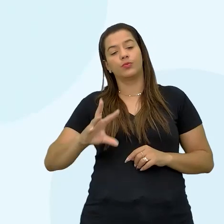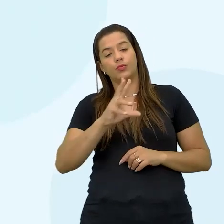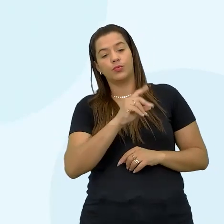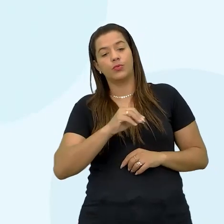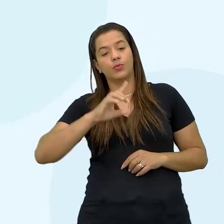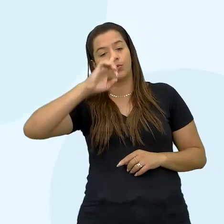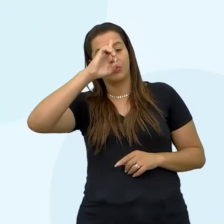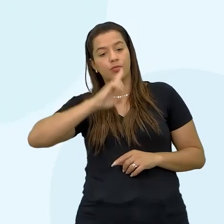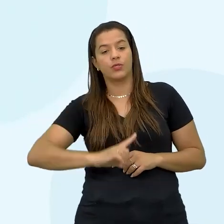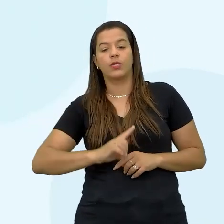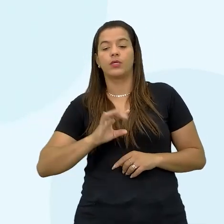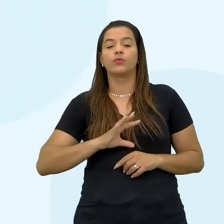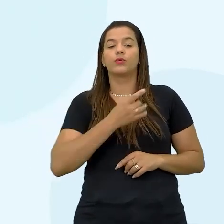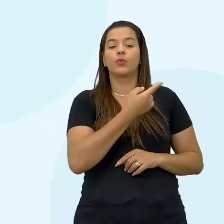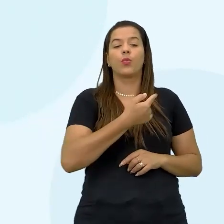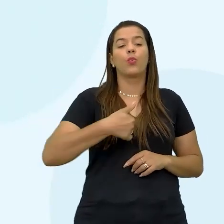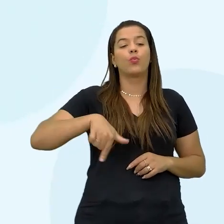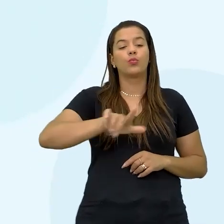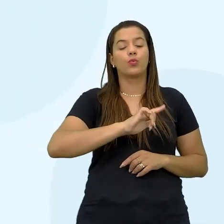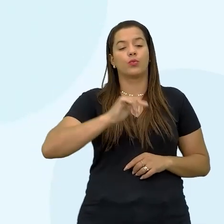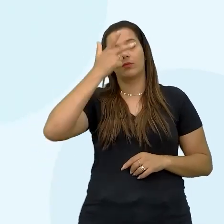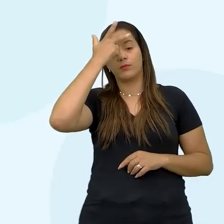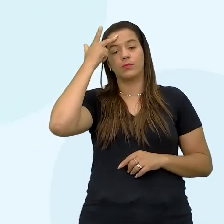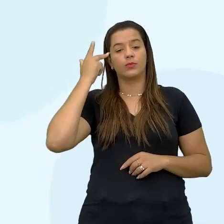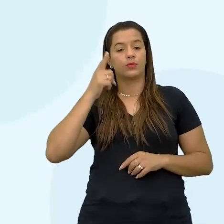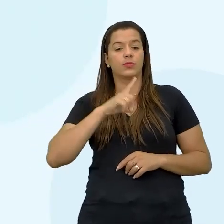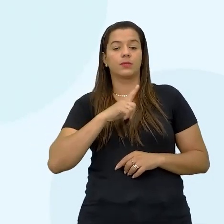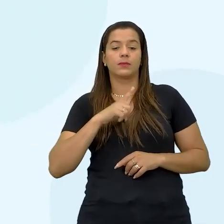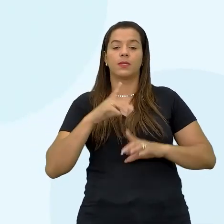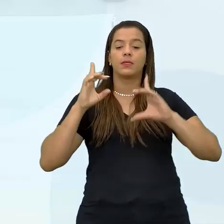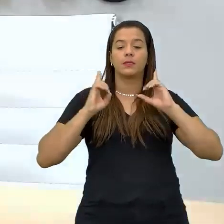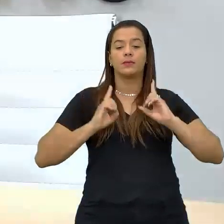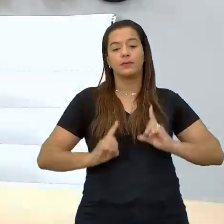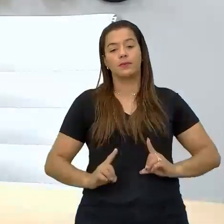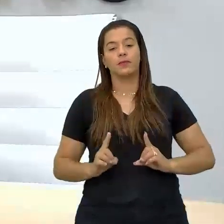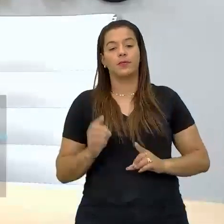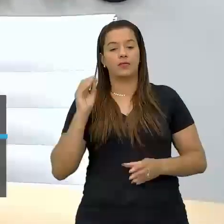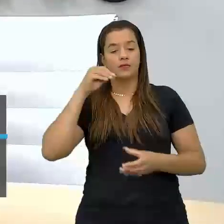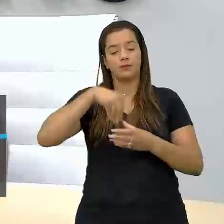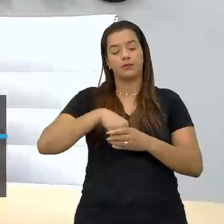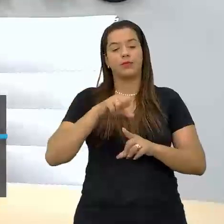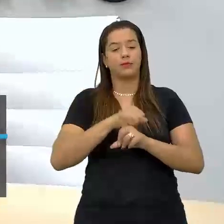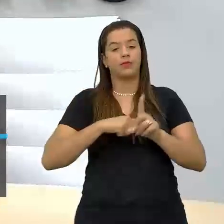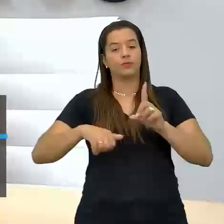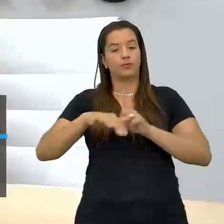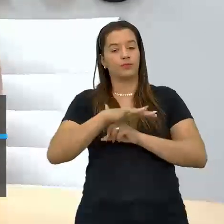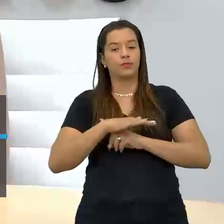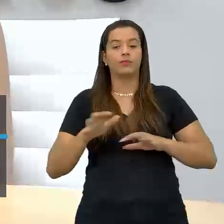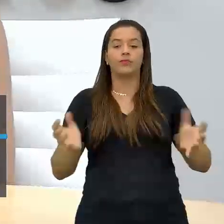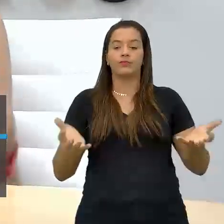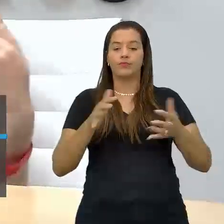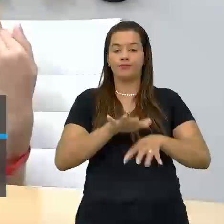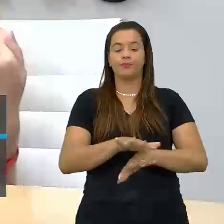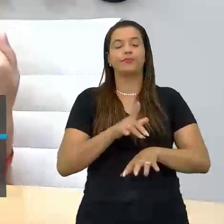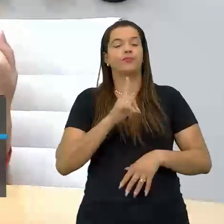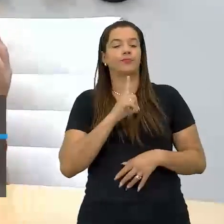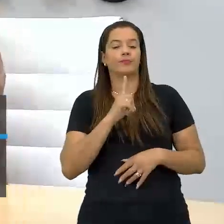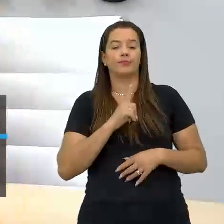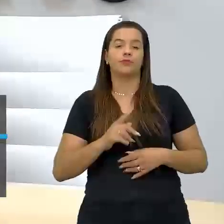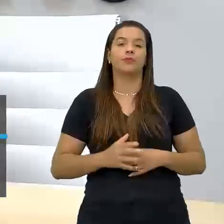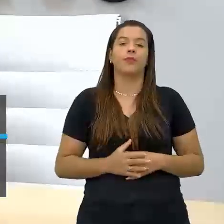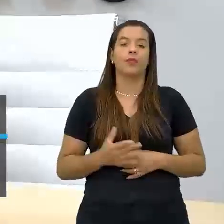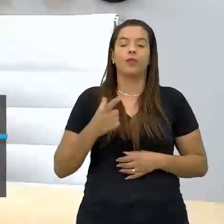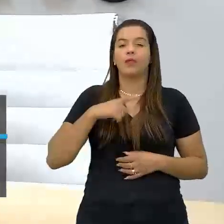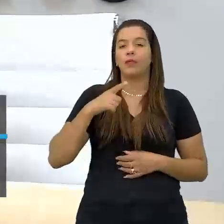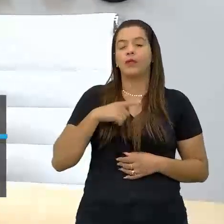fundamentais por pessoas com deficiência, visando a sua inclusão social e na cidadania. E aí, assim, né, tem vários outros parágrafos que seria interessante